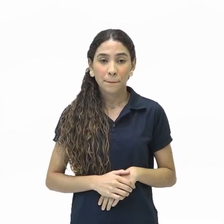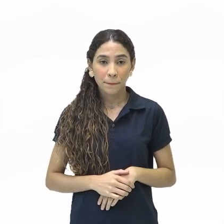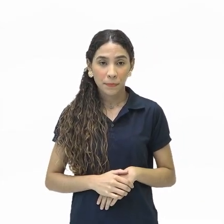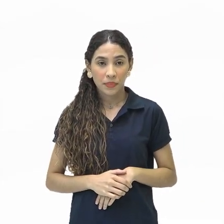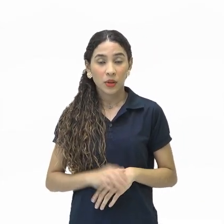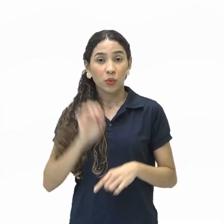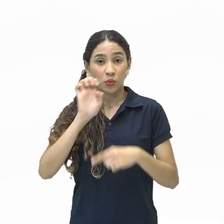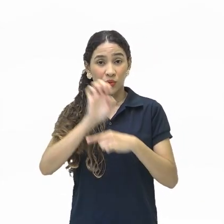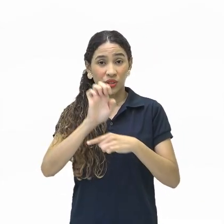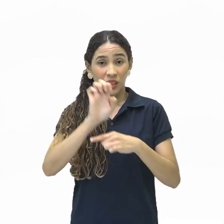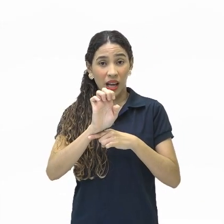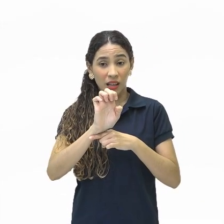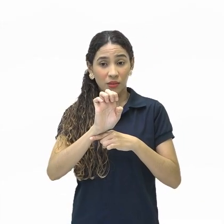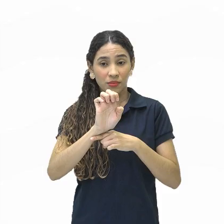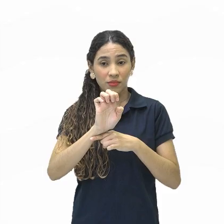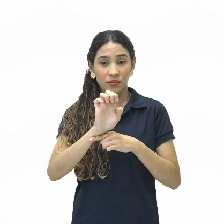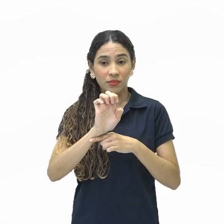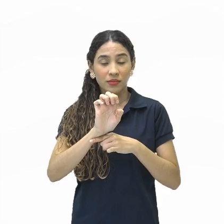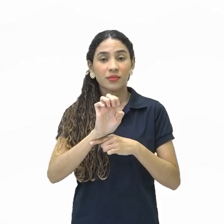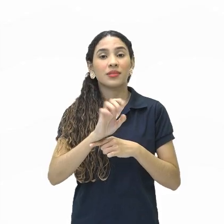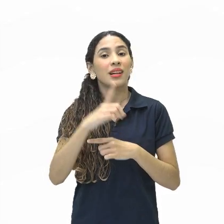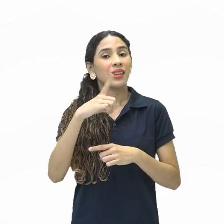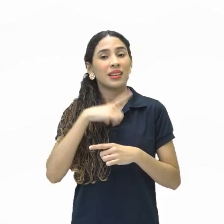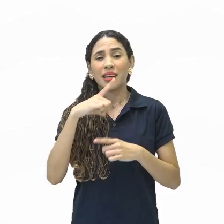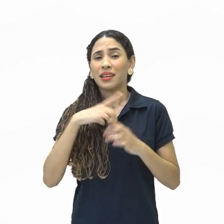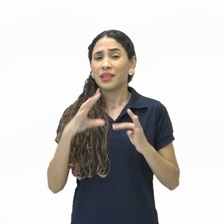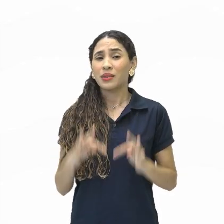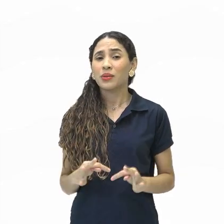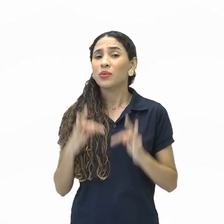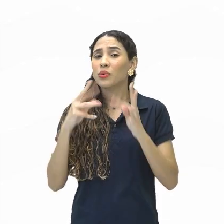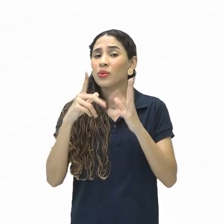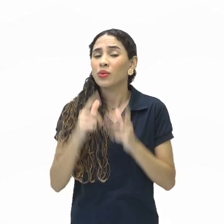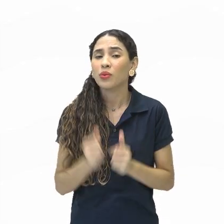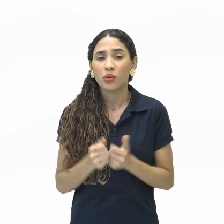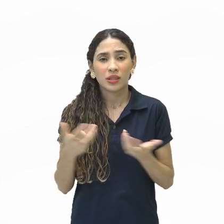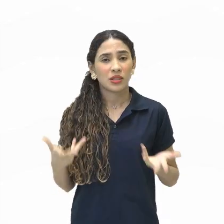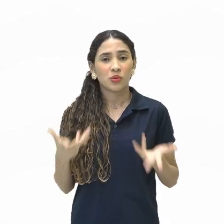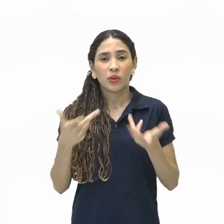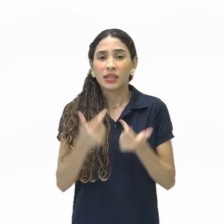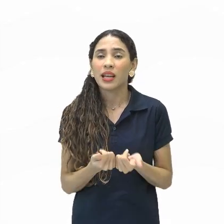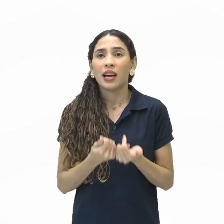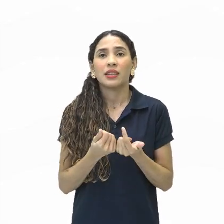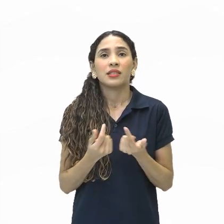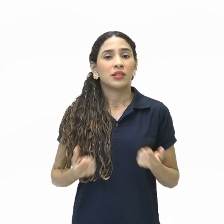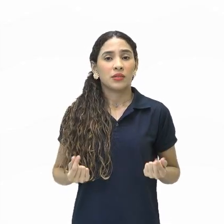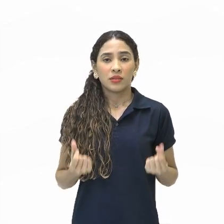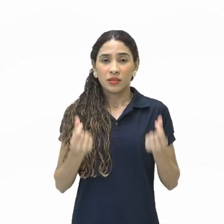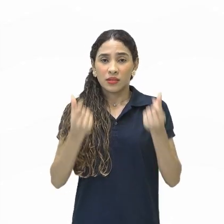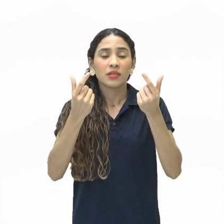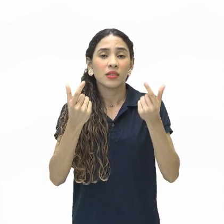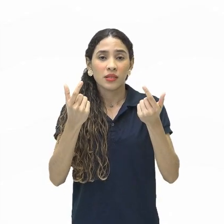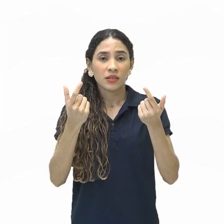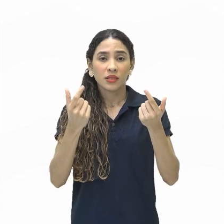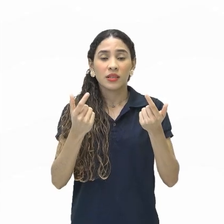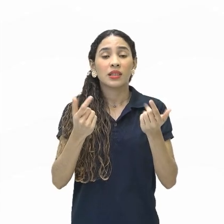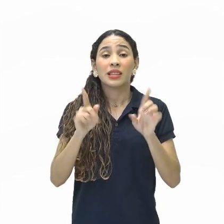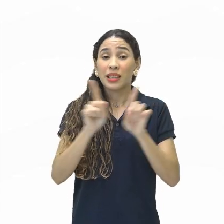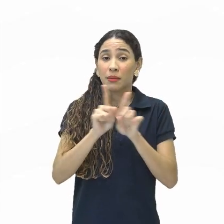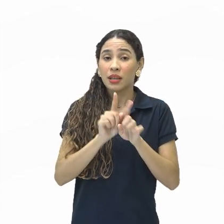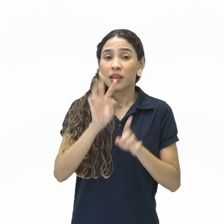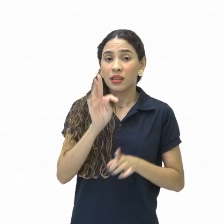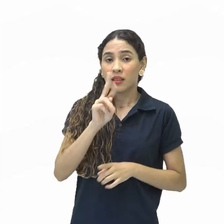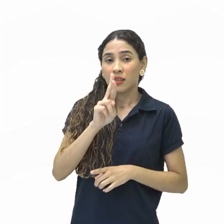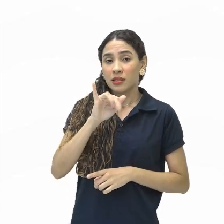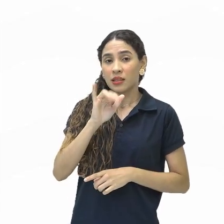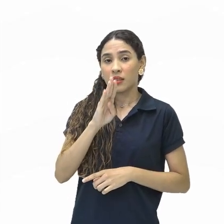é que tem todos os recursos financeiros, né, os tributos, né,